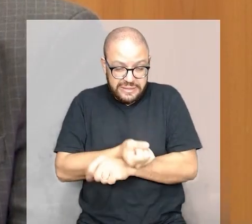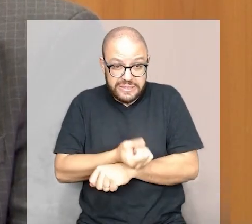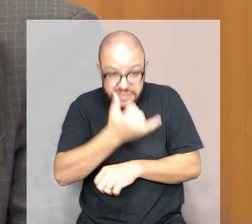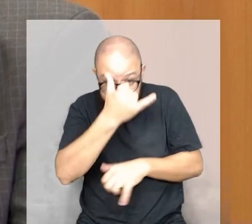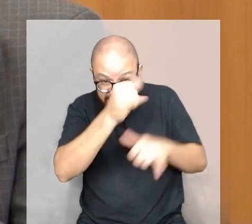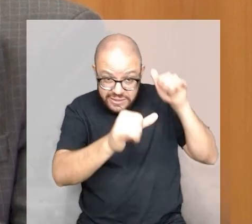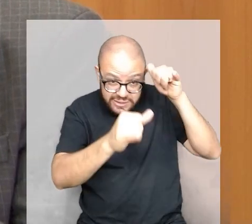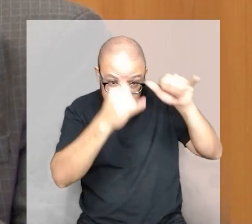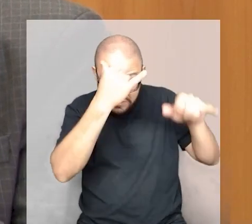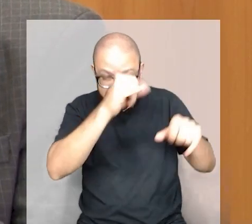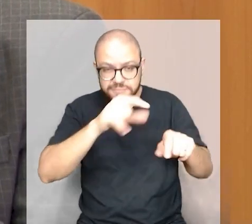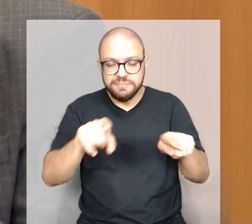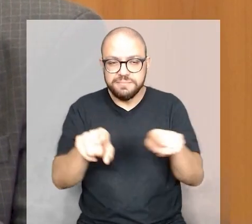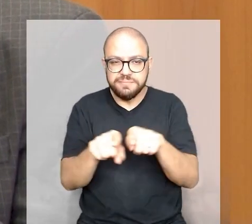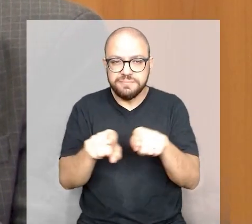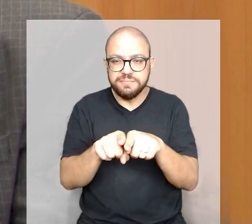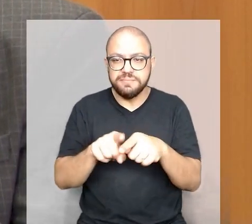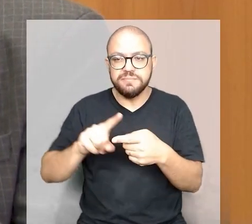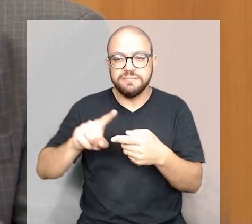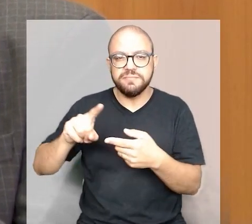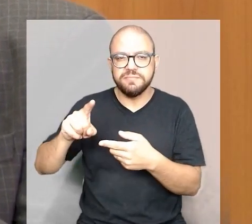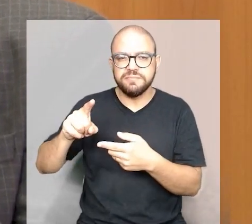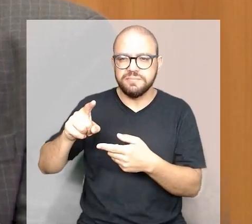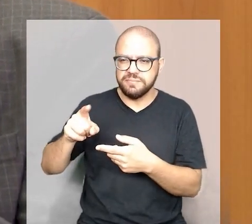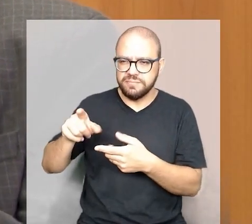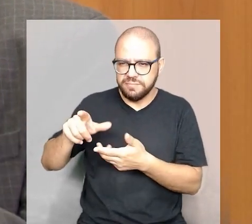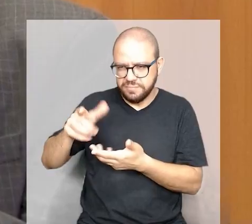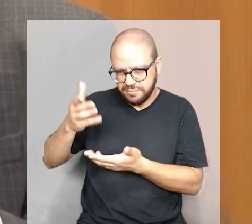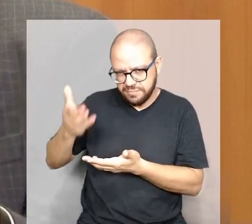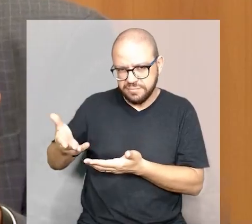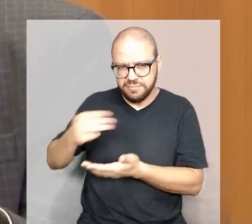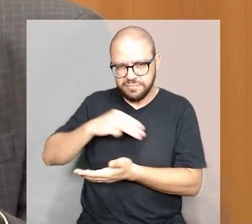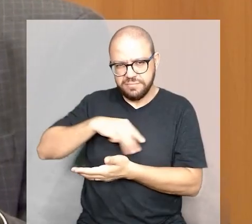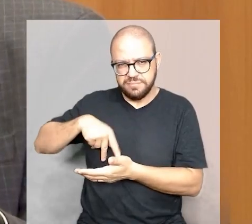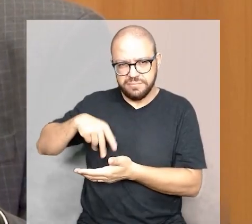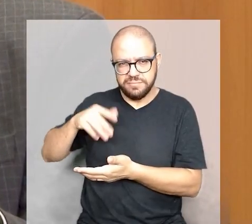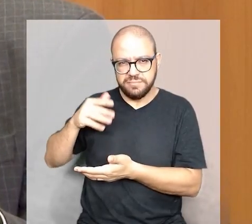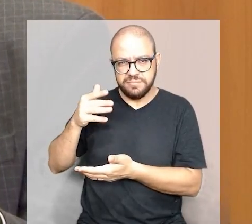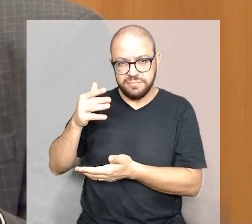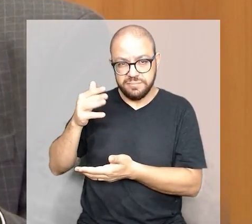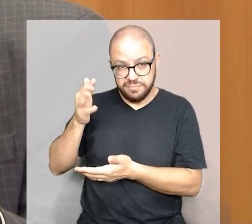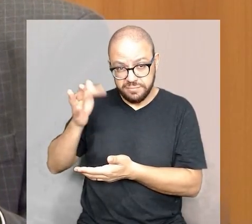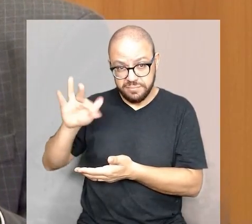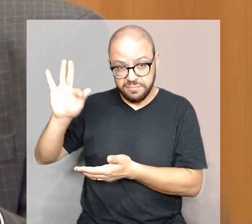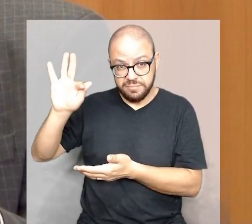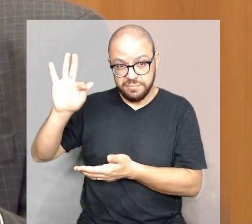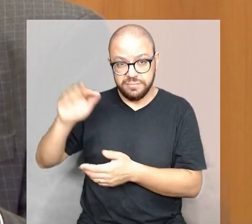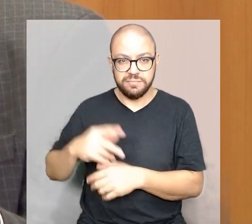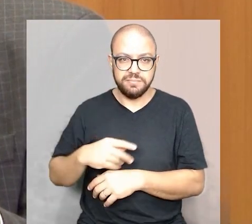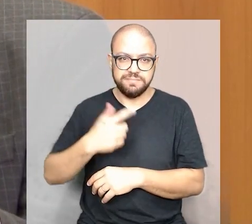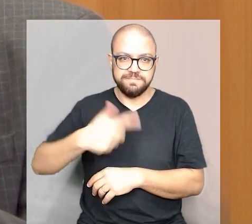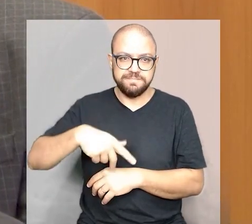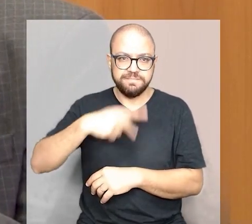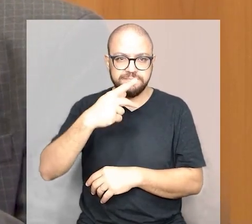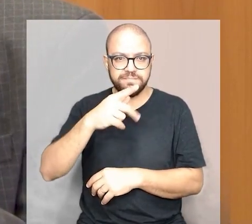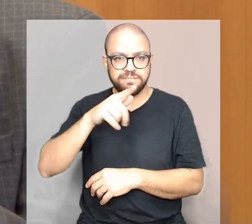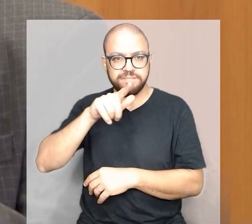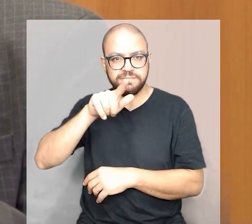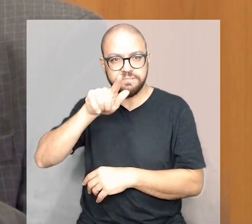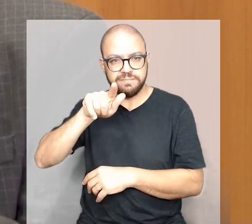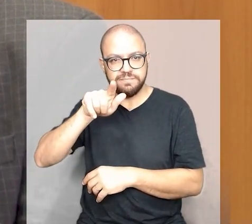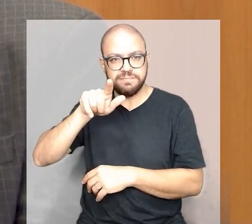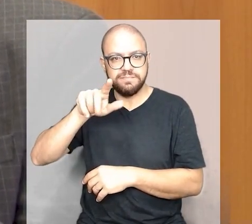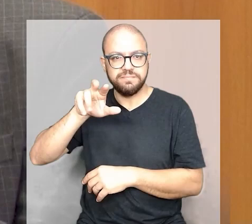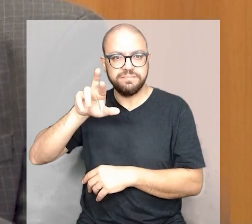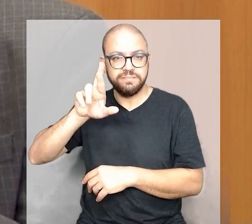trabalho escravo. Nós temos parcerias, desde o momento que você tem o Ministério Federal, com a Procuradoria-Geral da República, uma atuação que a